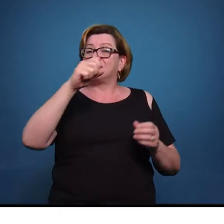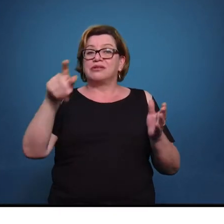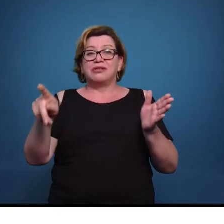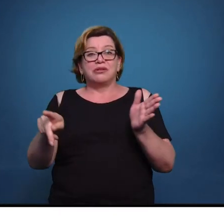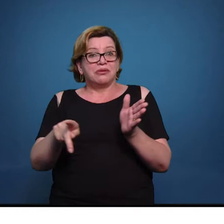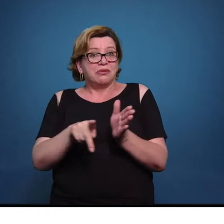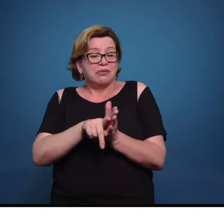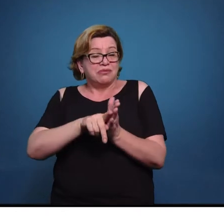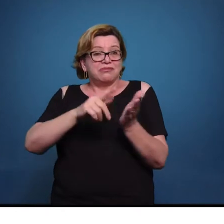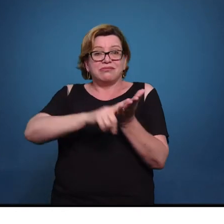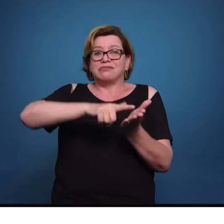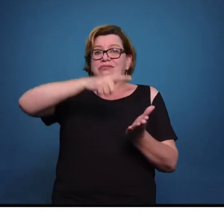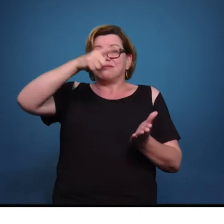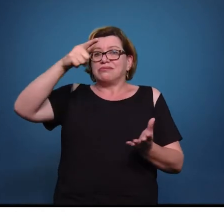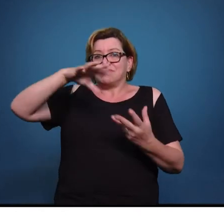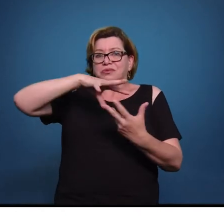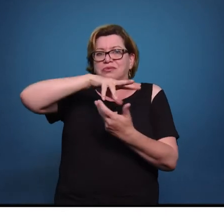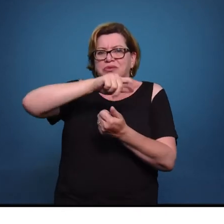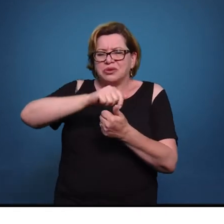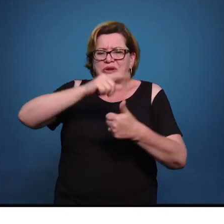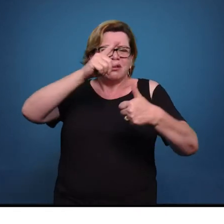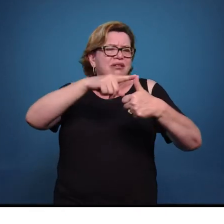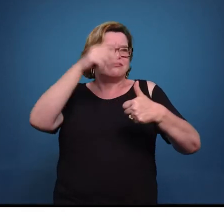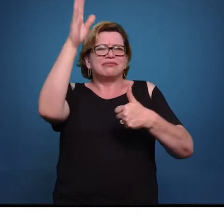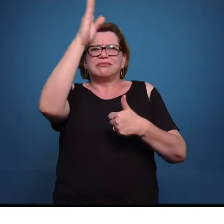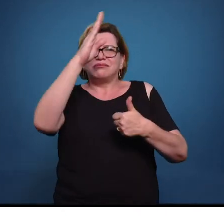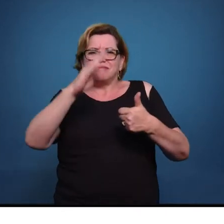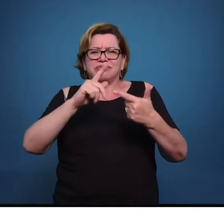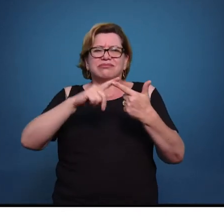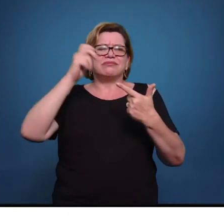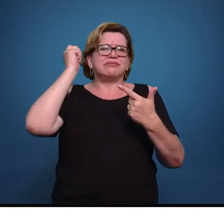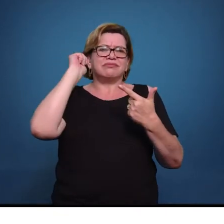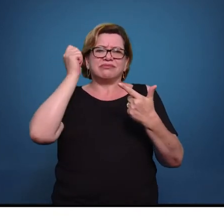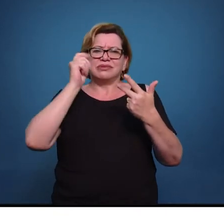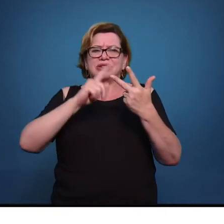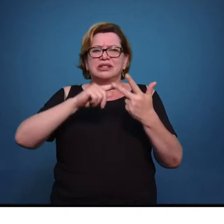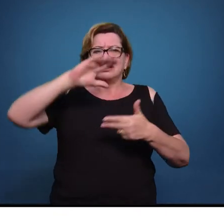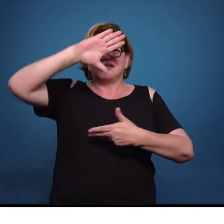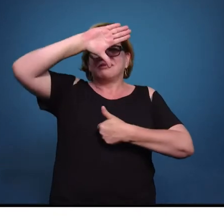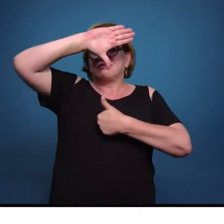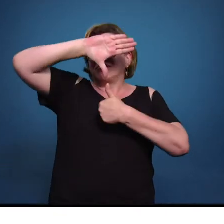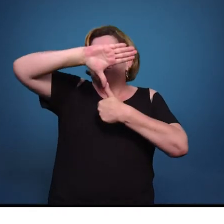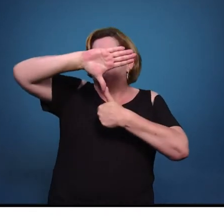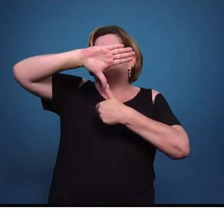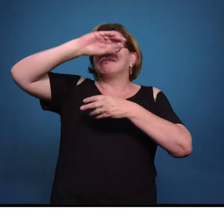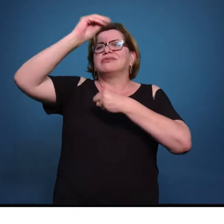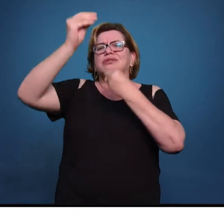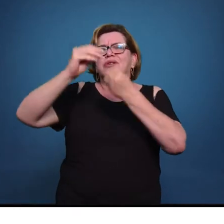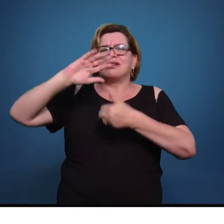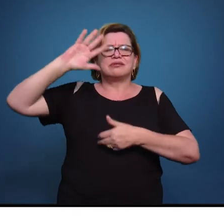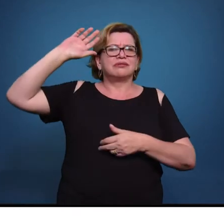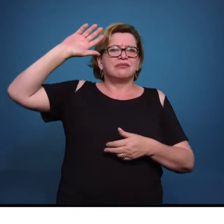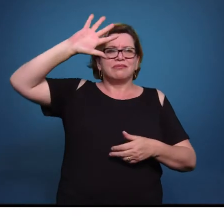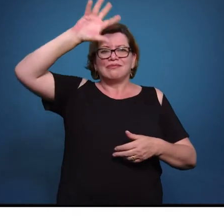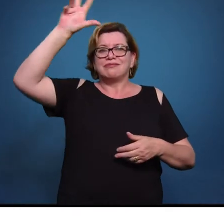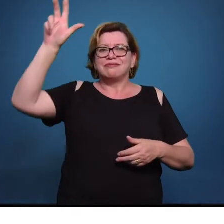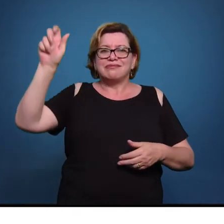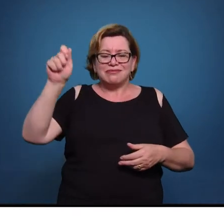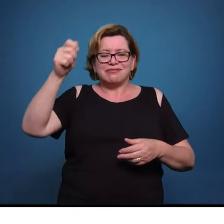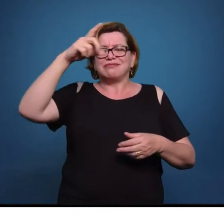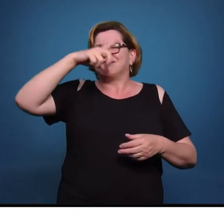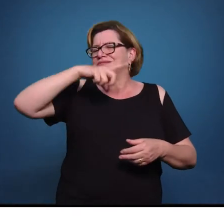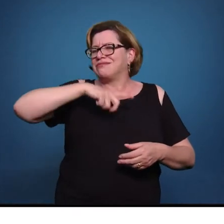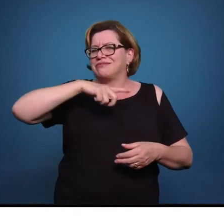jornais brasileiros, são jornais argentinos, da América do Norte, da Ásia, da Europa, da Oceania e da África. Enfim, de qualquer